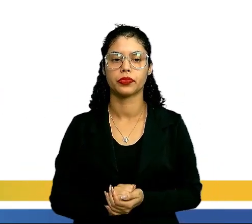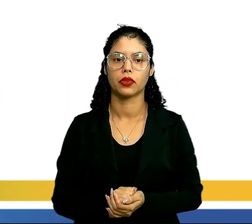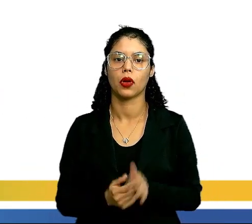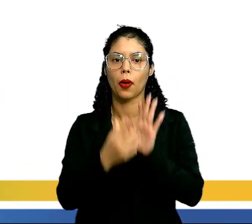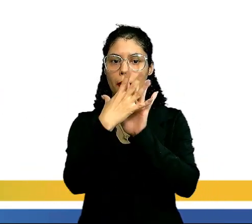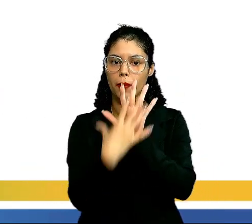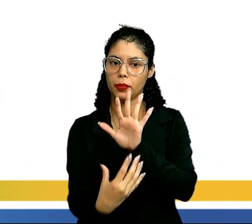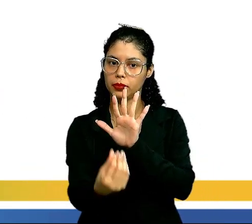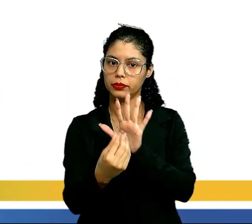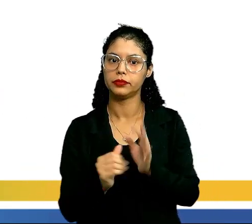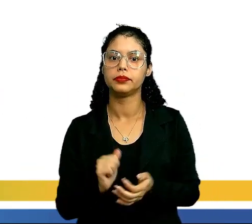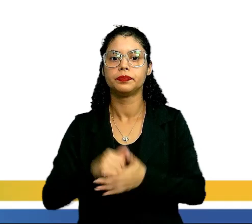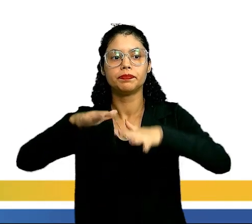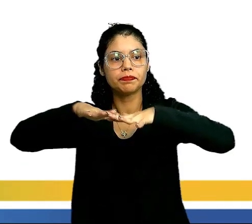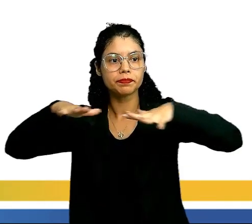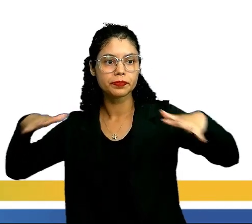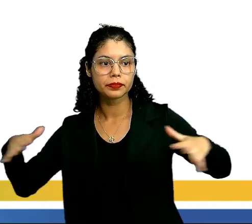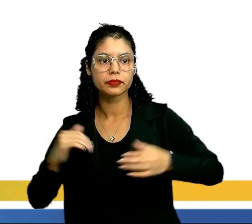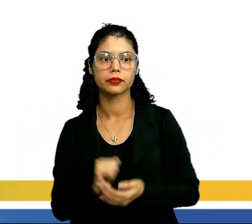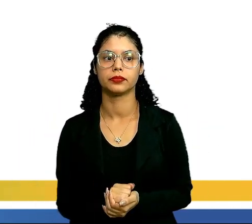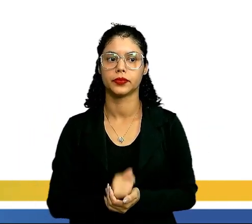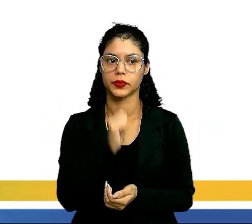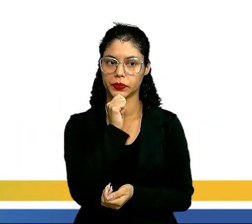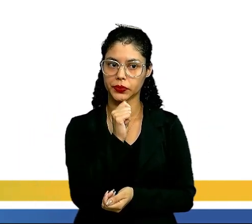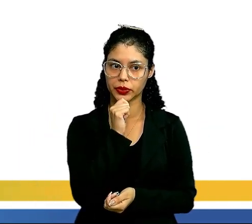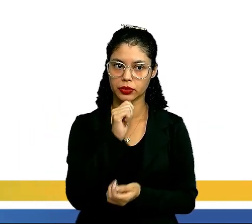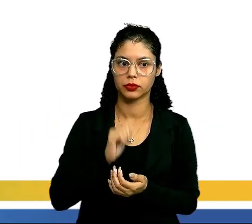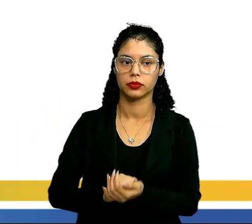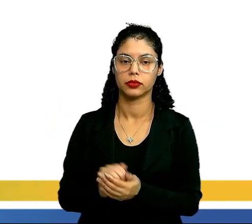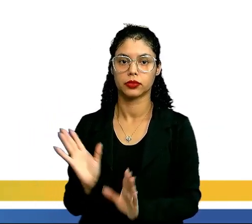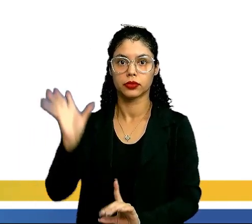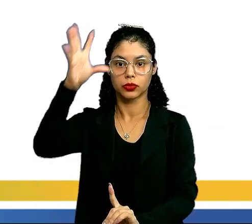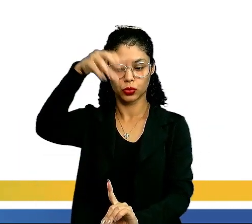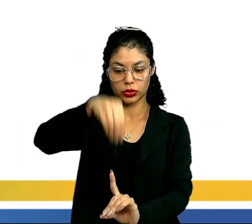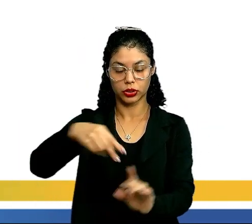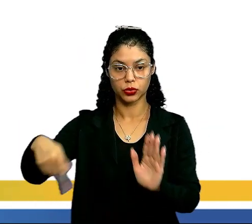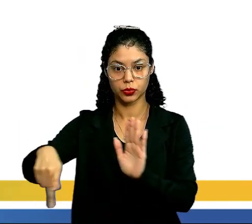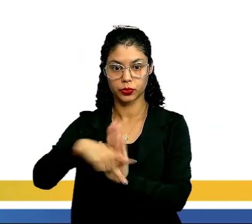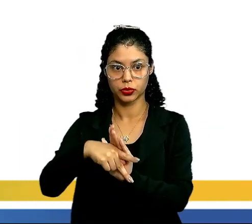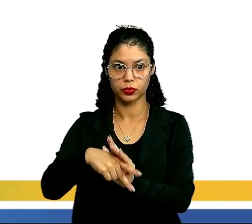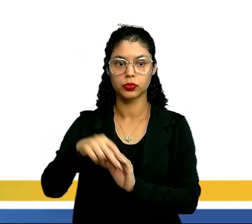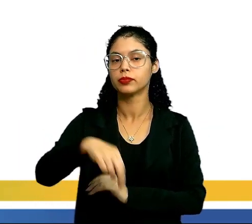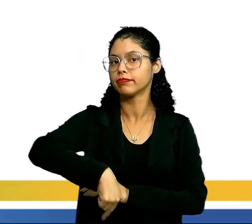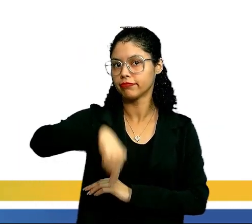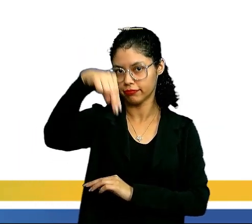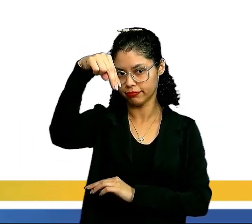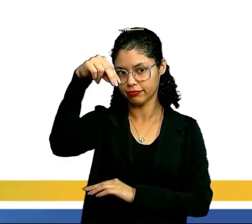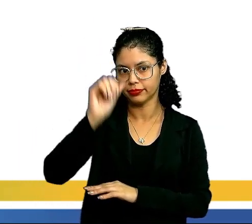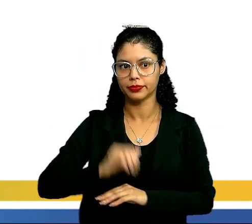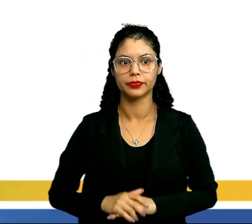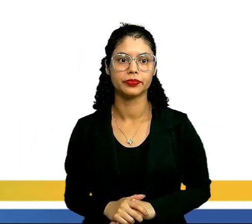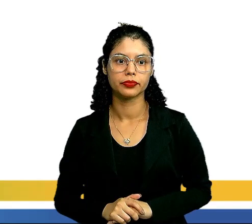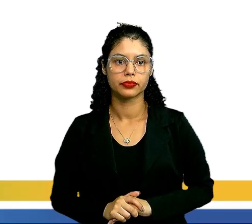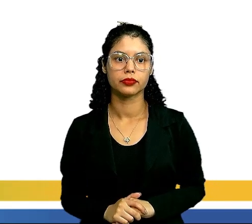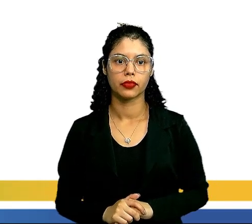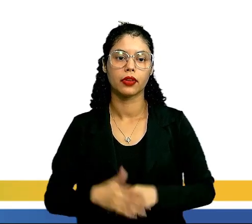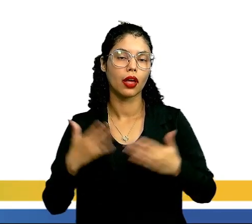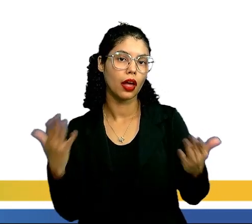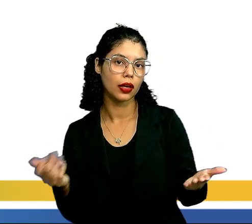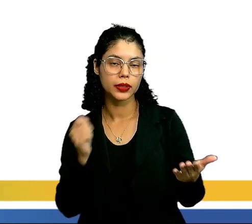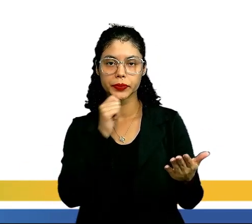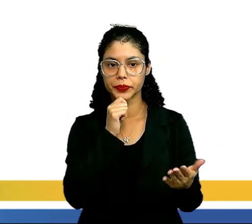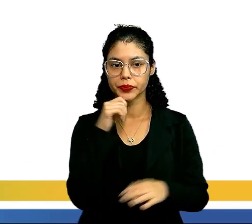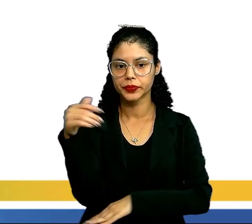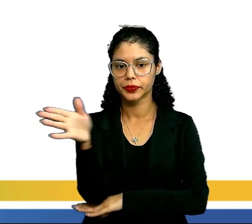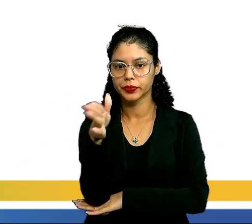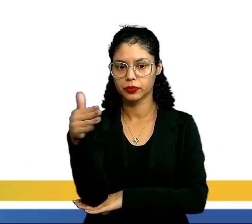ou projeção do tipo plana, e essa projeção é centrada, como eu disse, no Polo Norte. Então, a bandeira